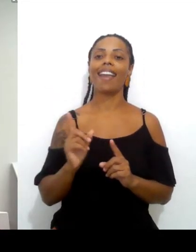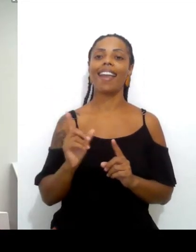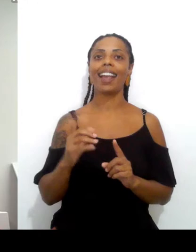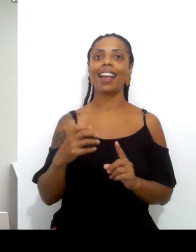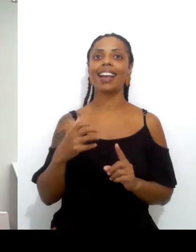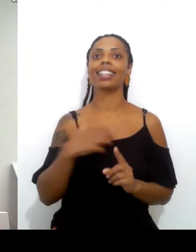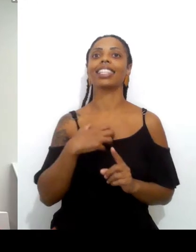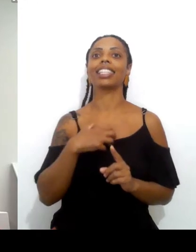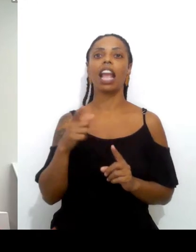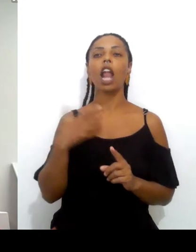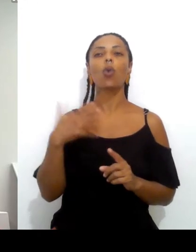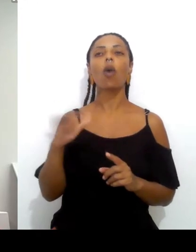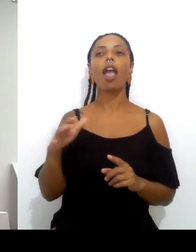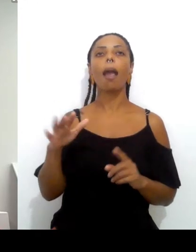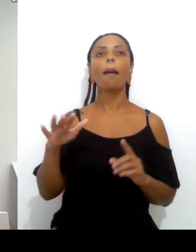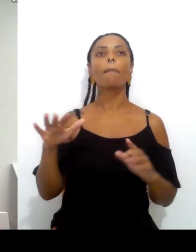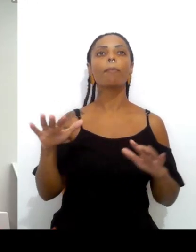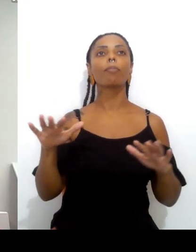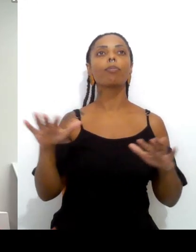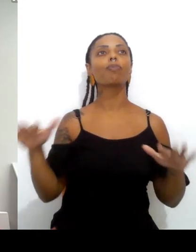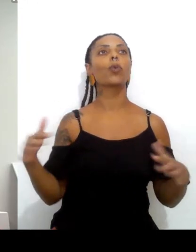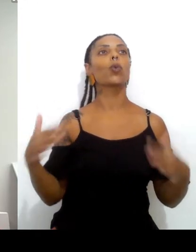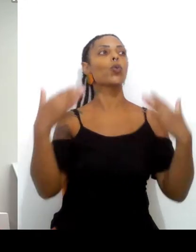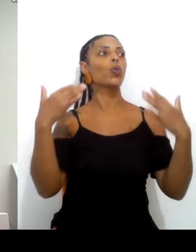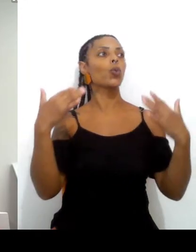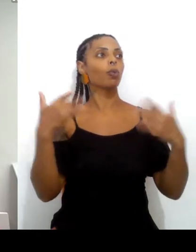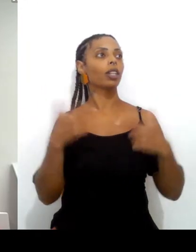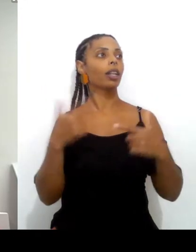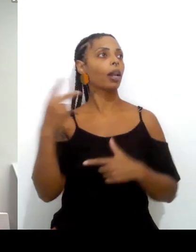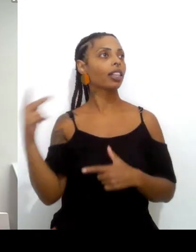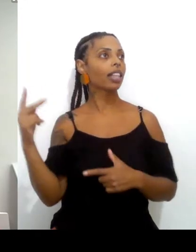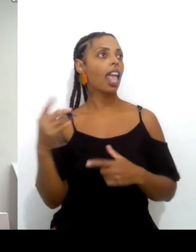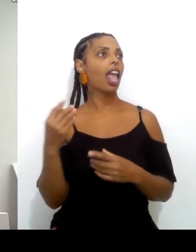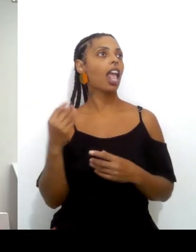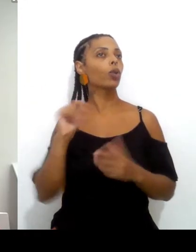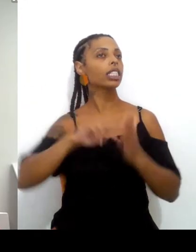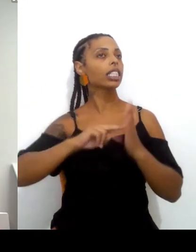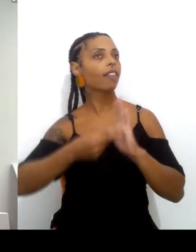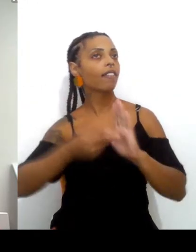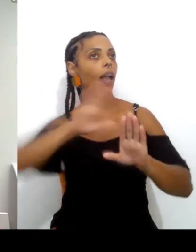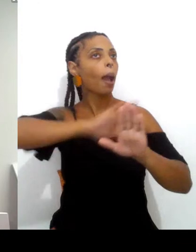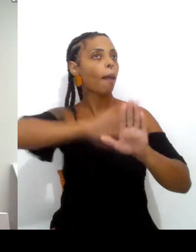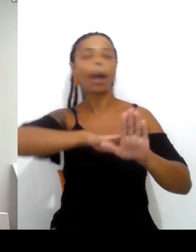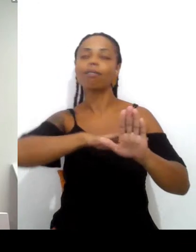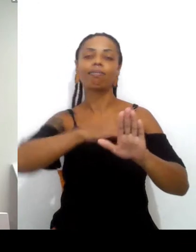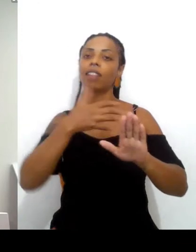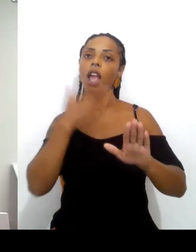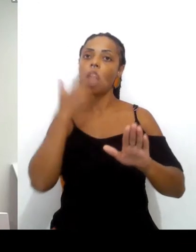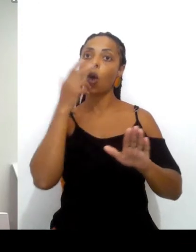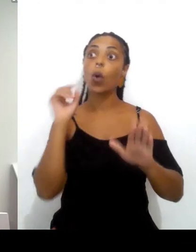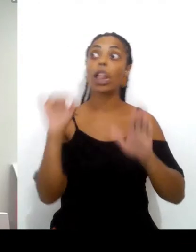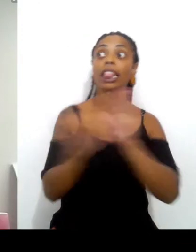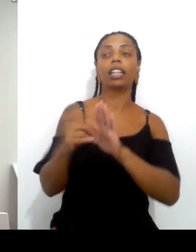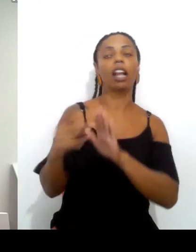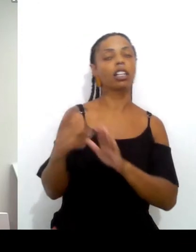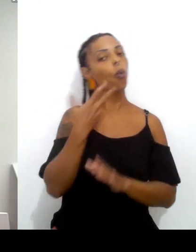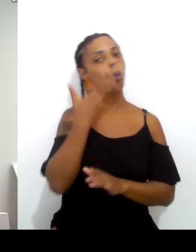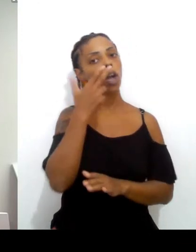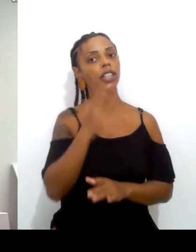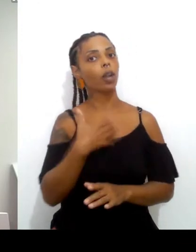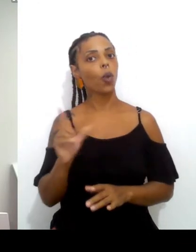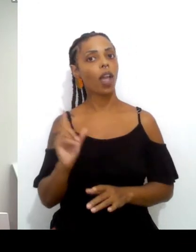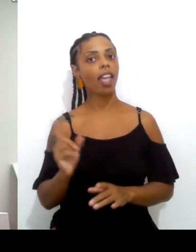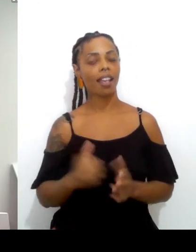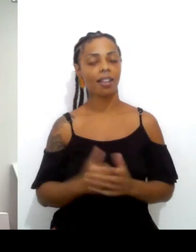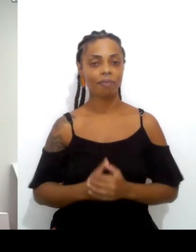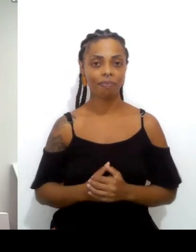totalmente pública do ponto de vista da sua obra e do que ele era eu acho que quando Nós pensamos nas histórias